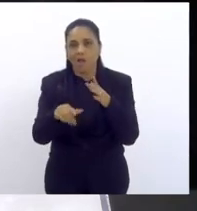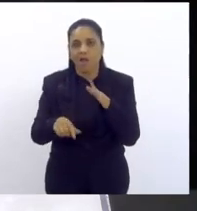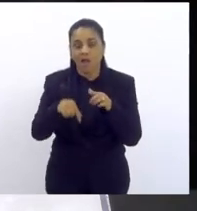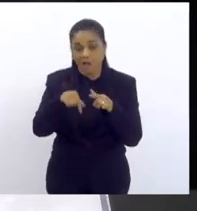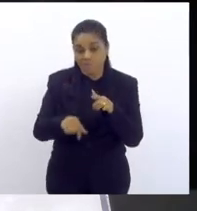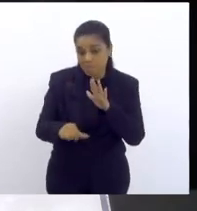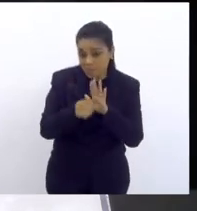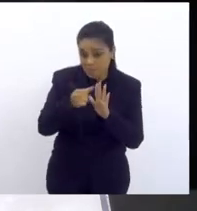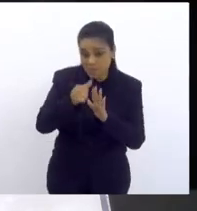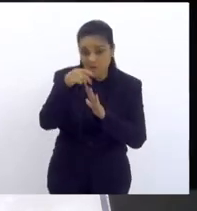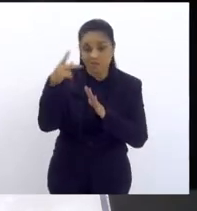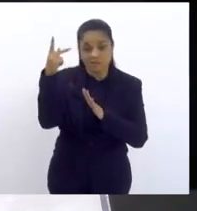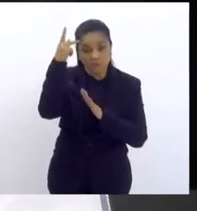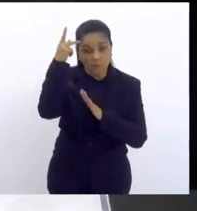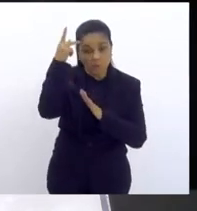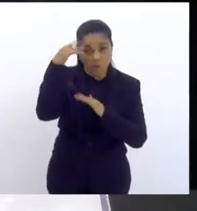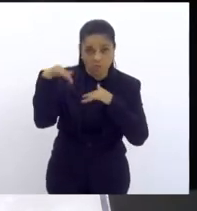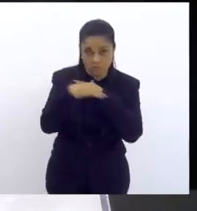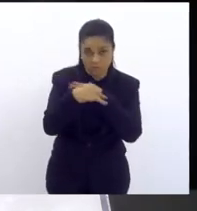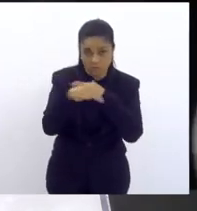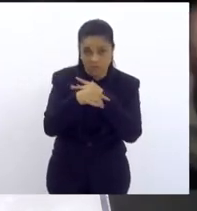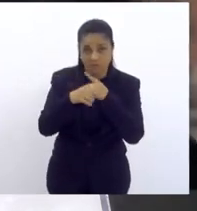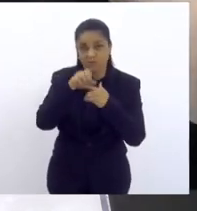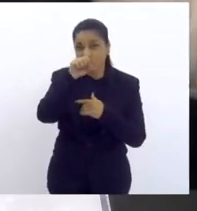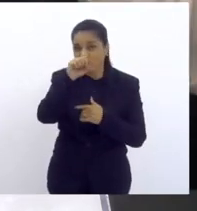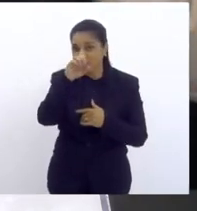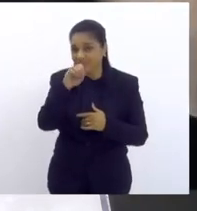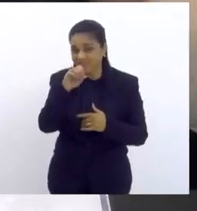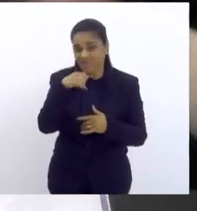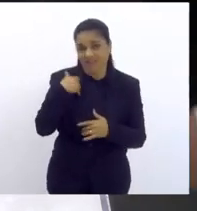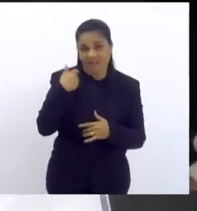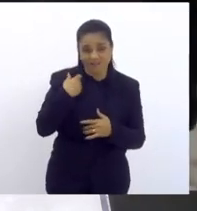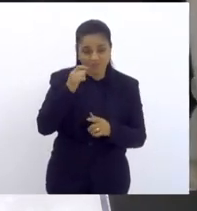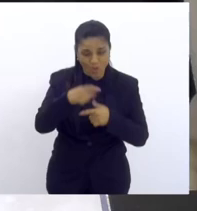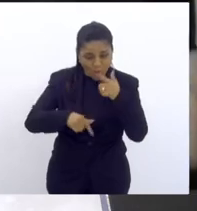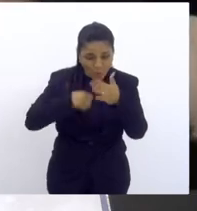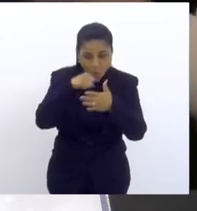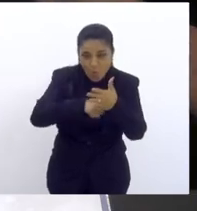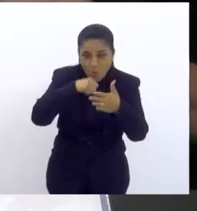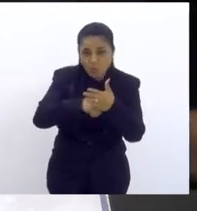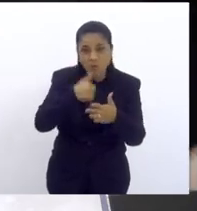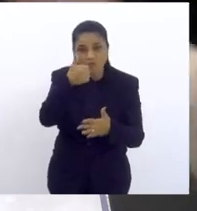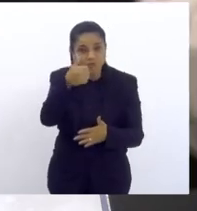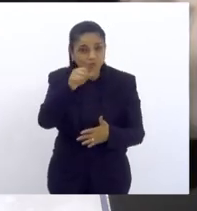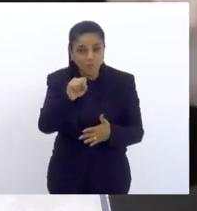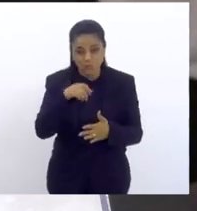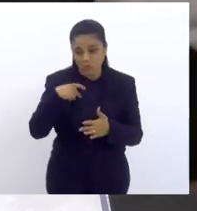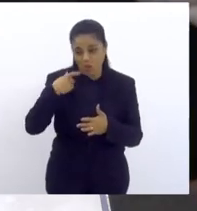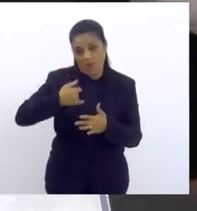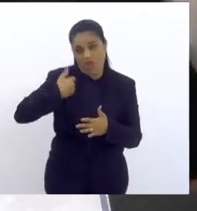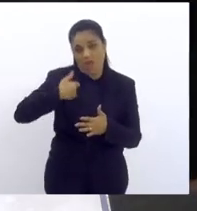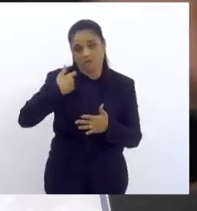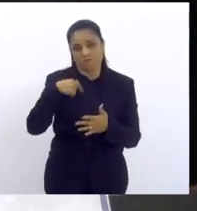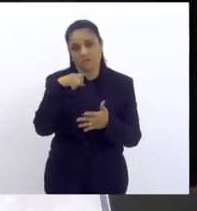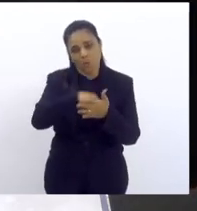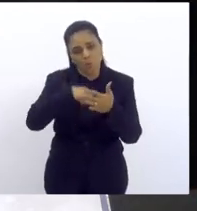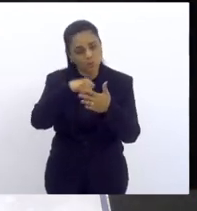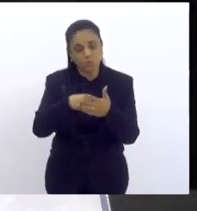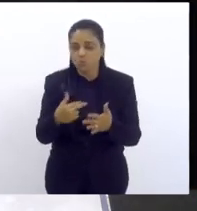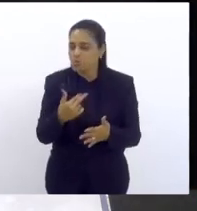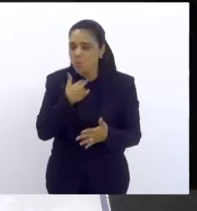são 80 anos eu já luto a 18 anos eu sei é difícil sabe é difícil ela não pode